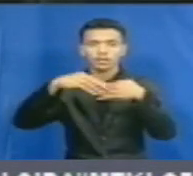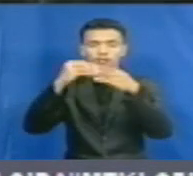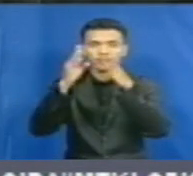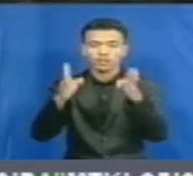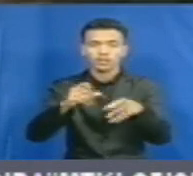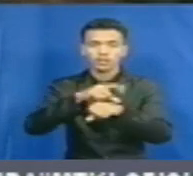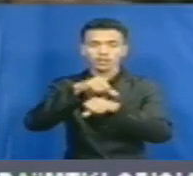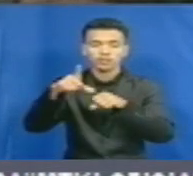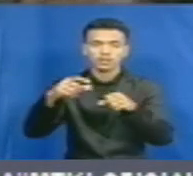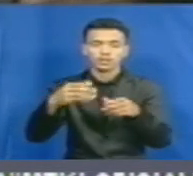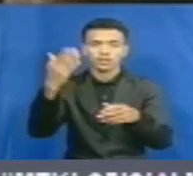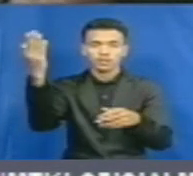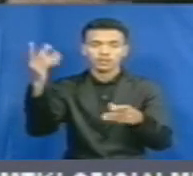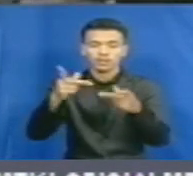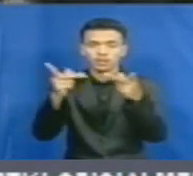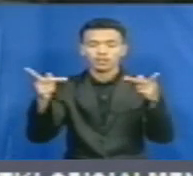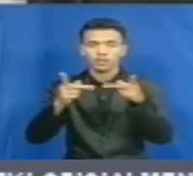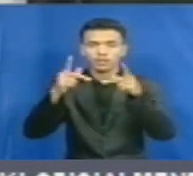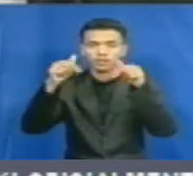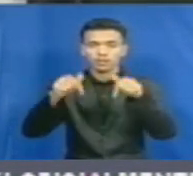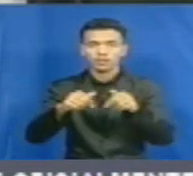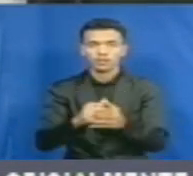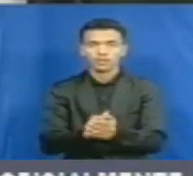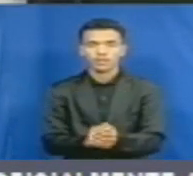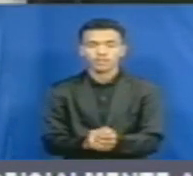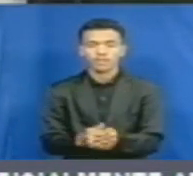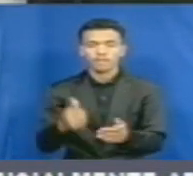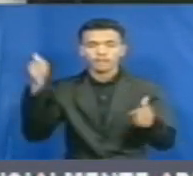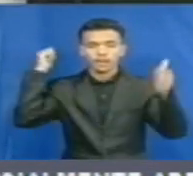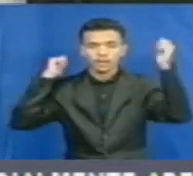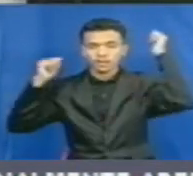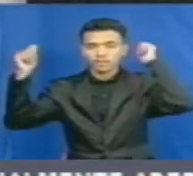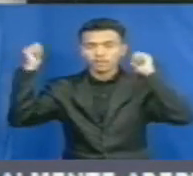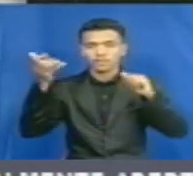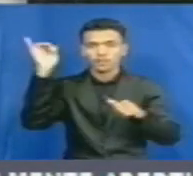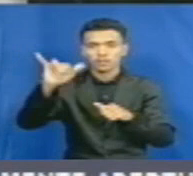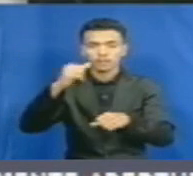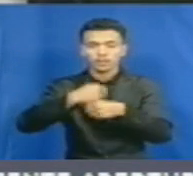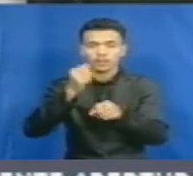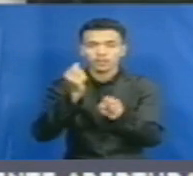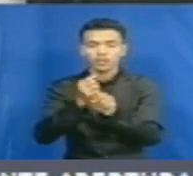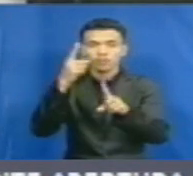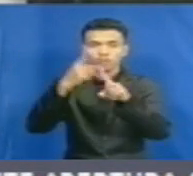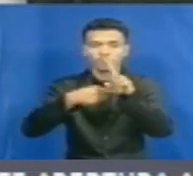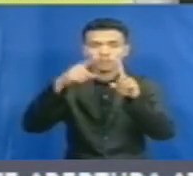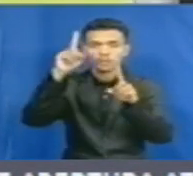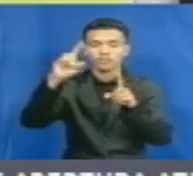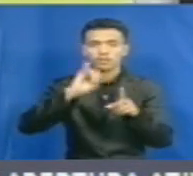liderança comunitária e a área refere. Atividade nebe sira halau, liutio na fulanhida, macau foi em